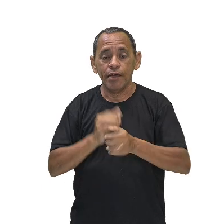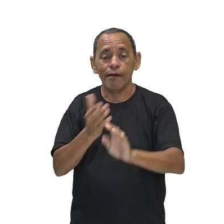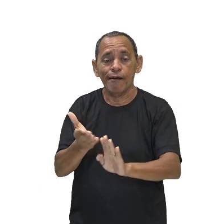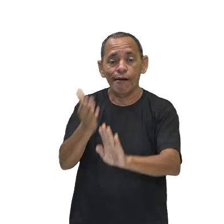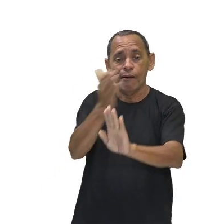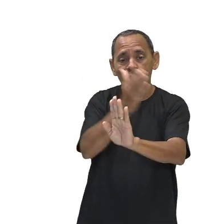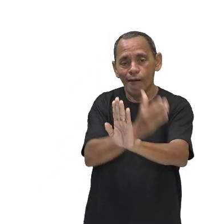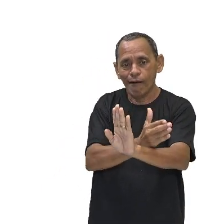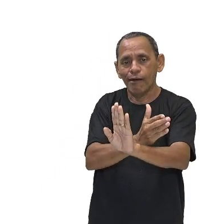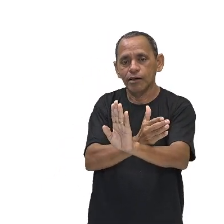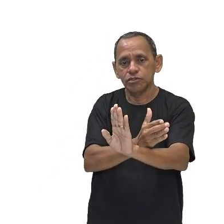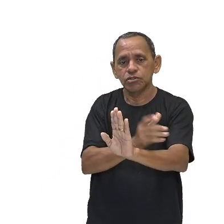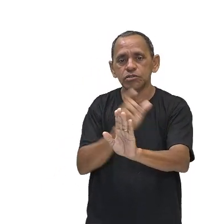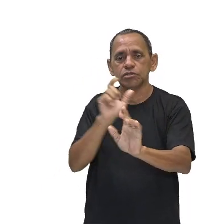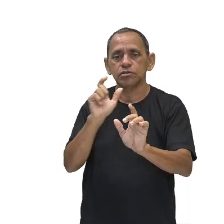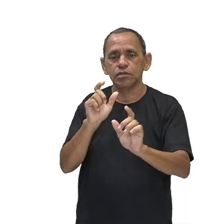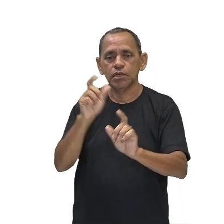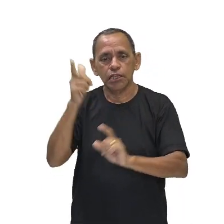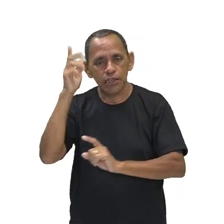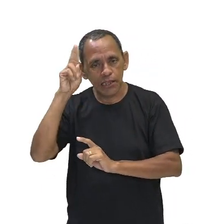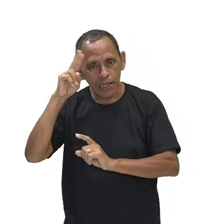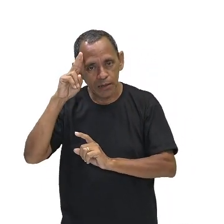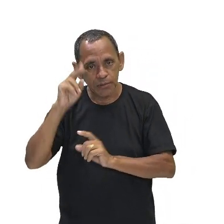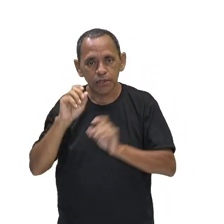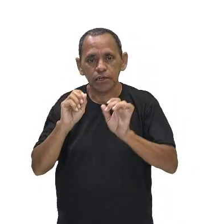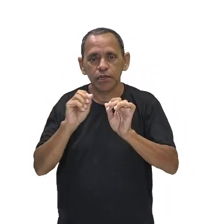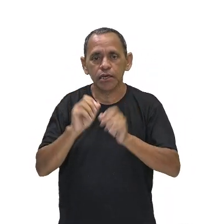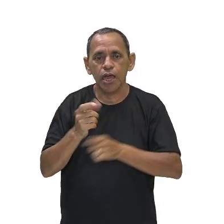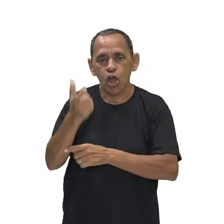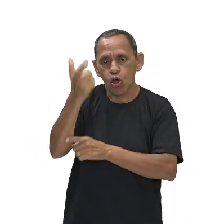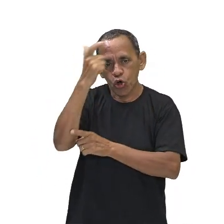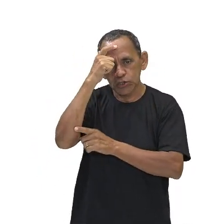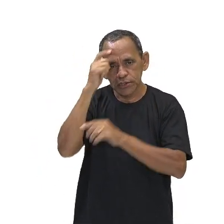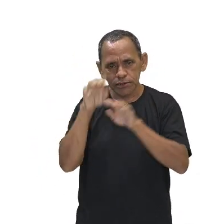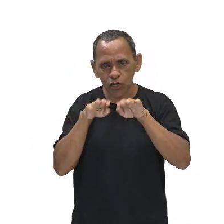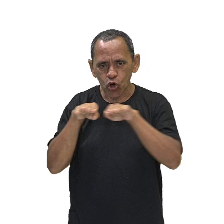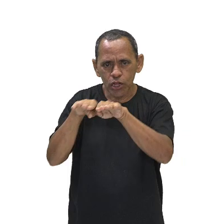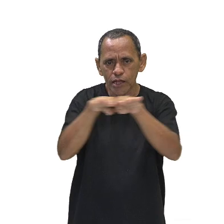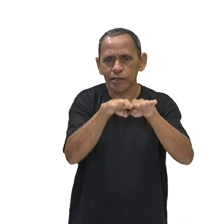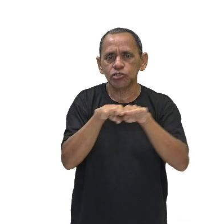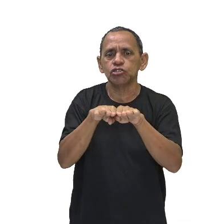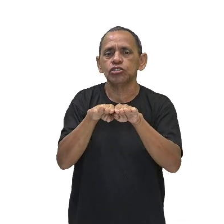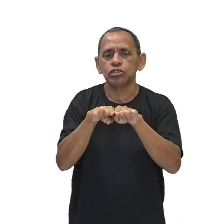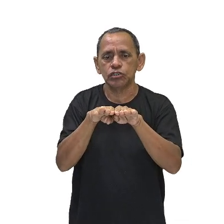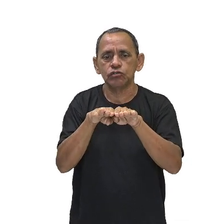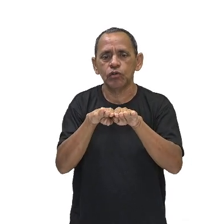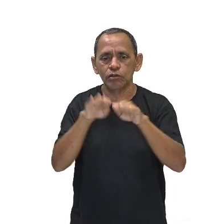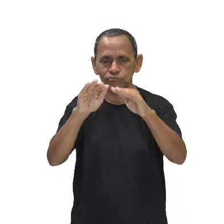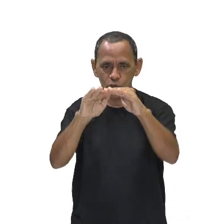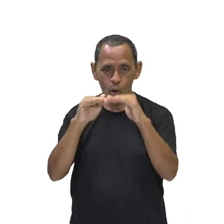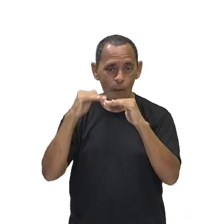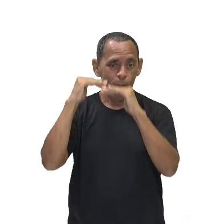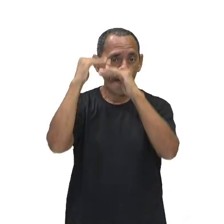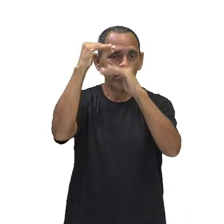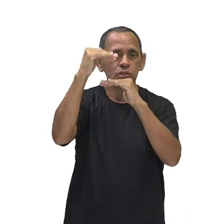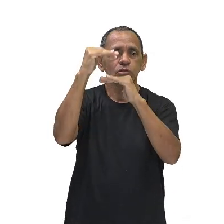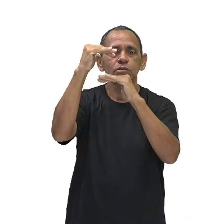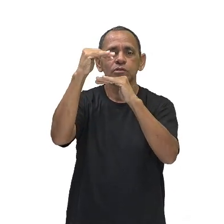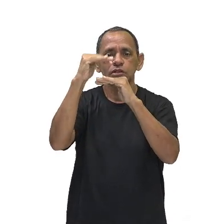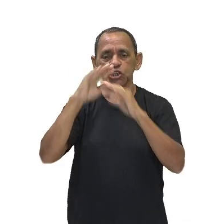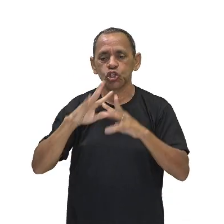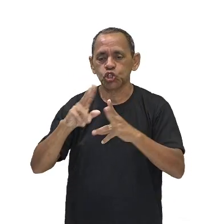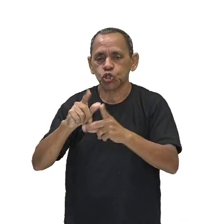anterior. Lembrem-se sempre da consciência coletiva que está sobre toda aquela